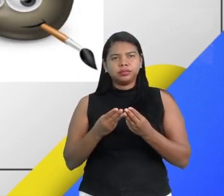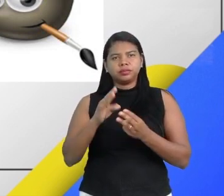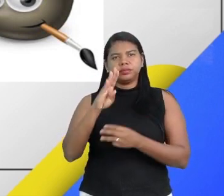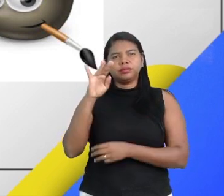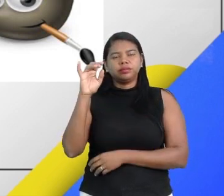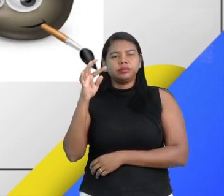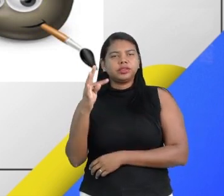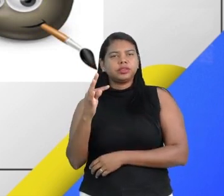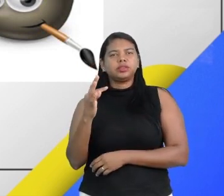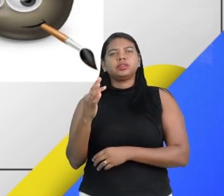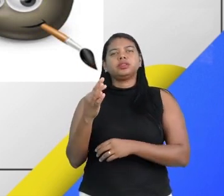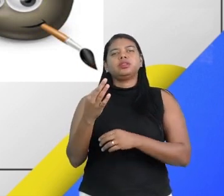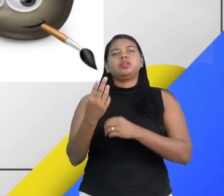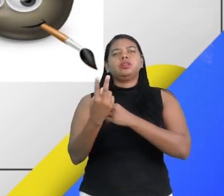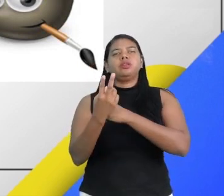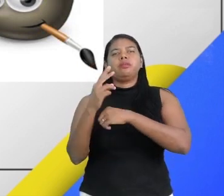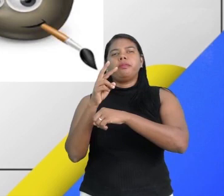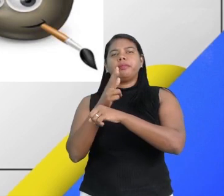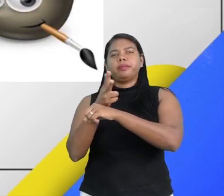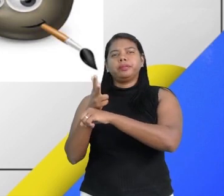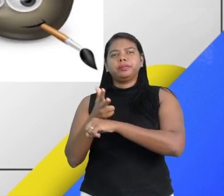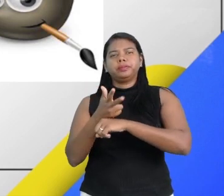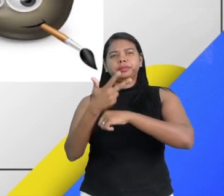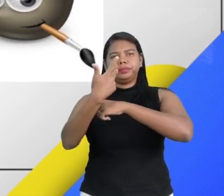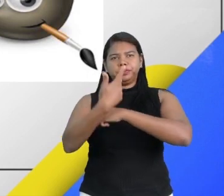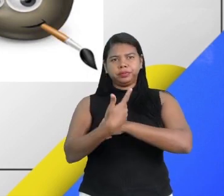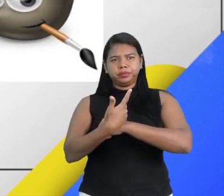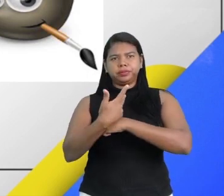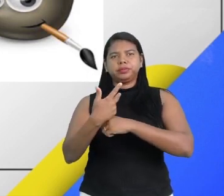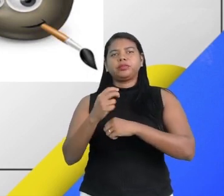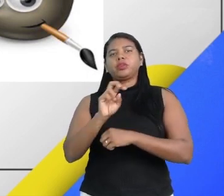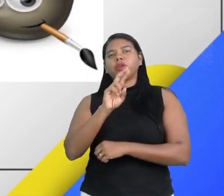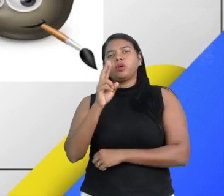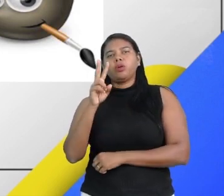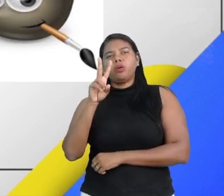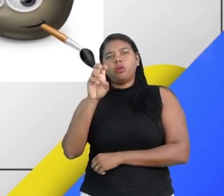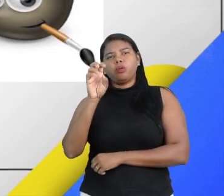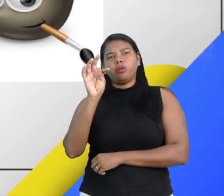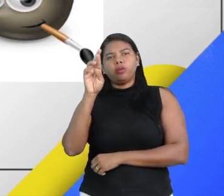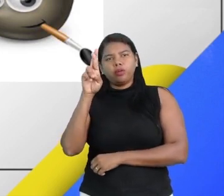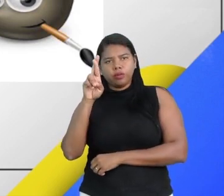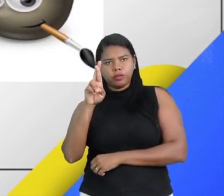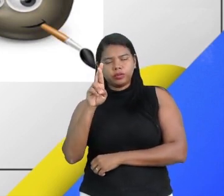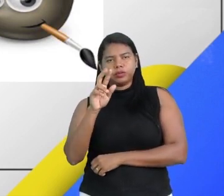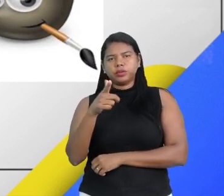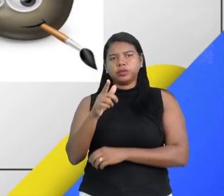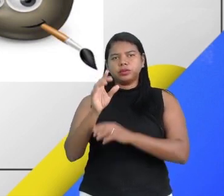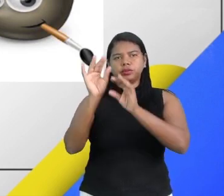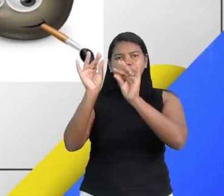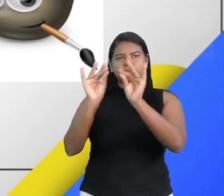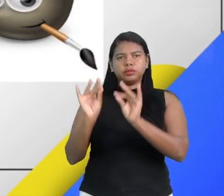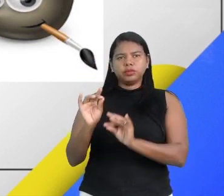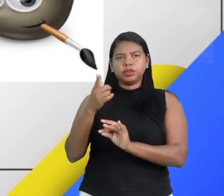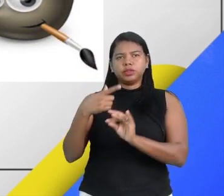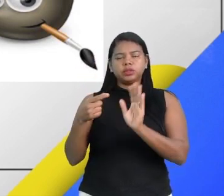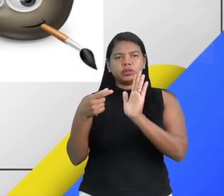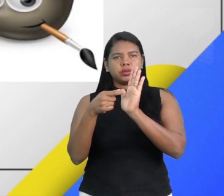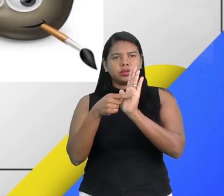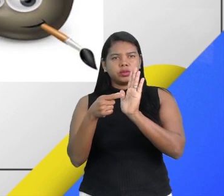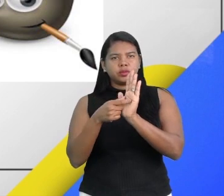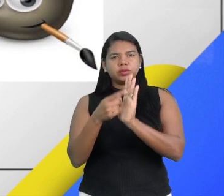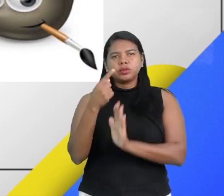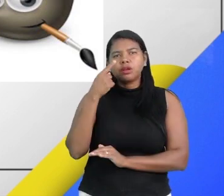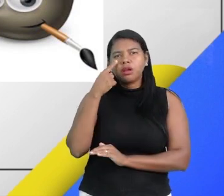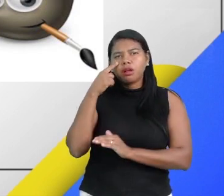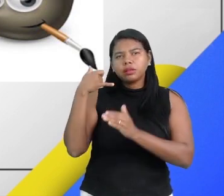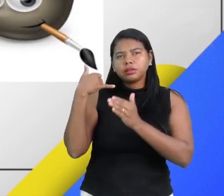até conseguir fazer alguma coisa, converter para vetor, mas ele não é específico para vetor. Vetor são outros softwares que vocês vão ver no decorrer do